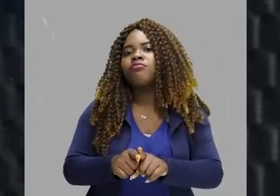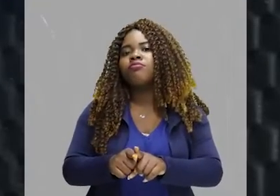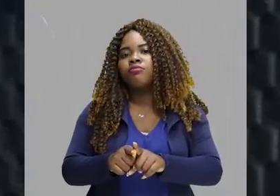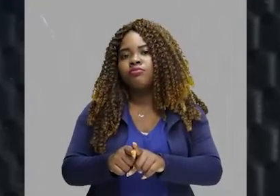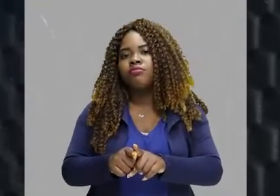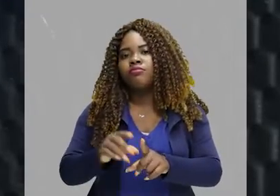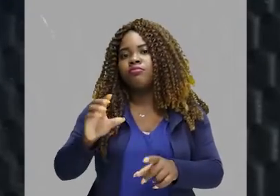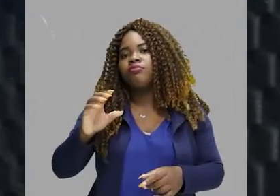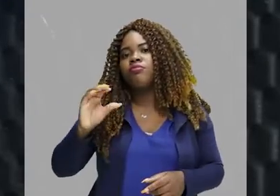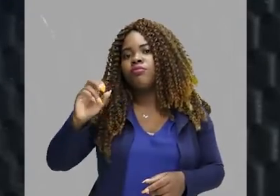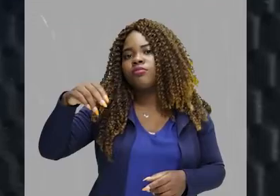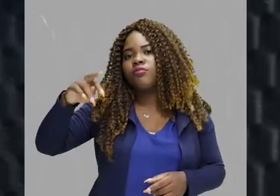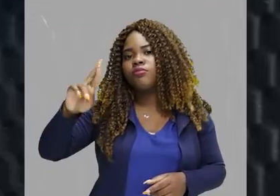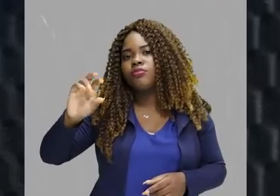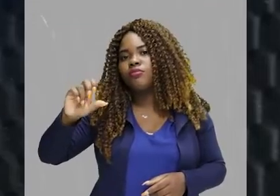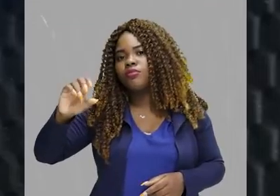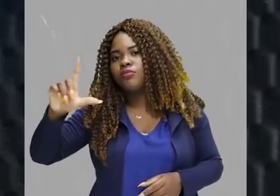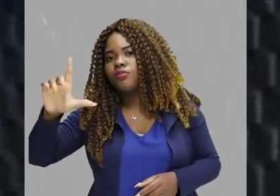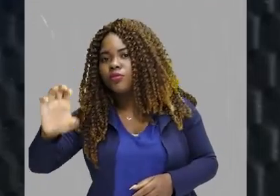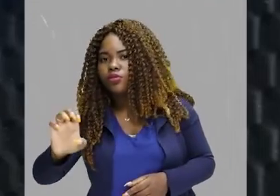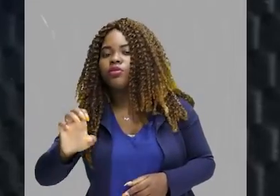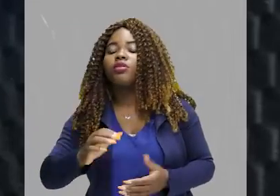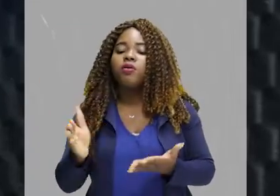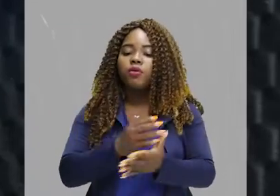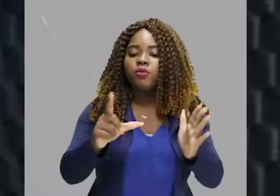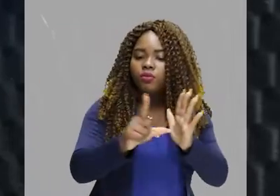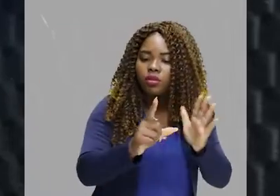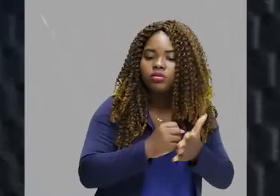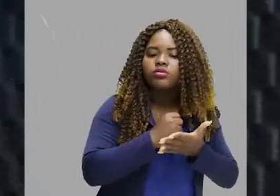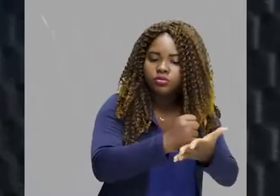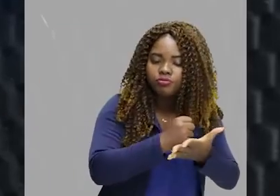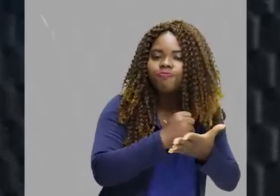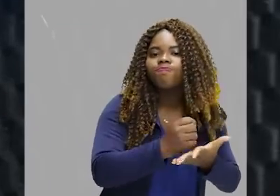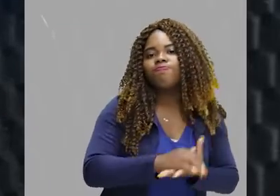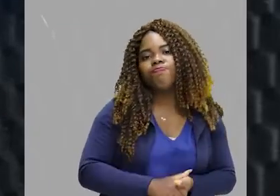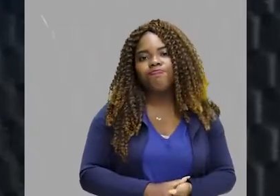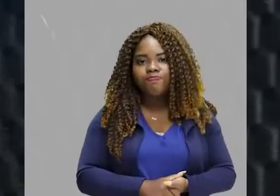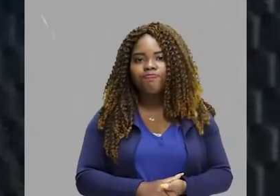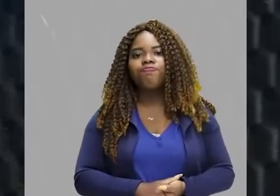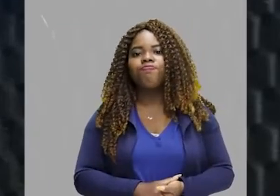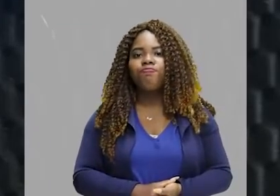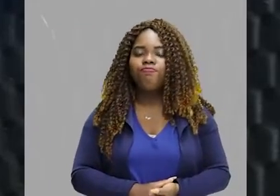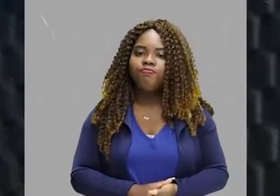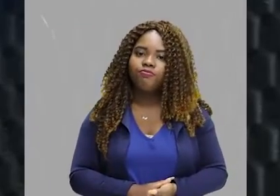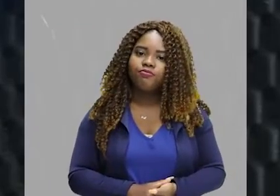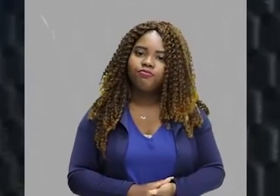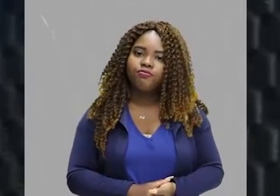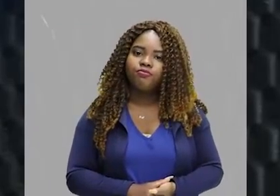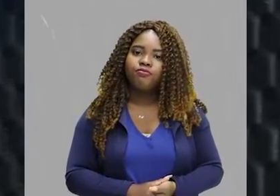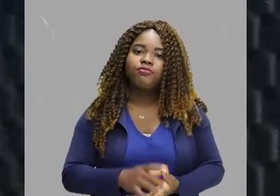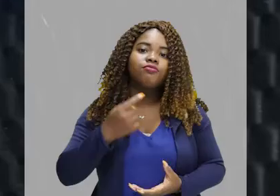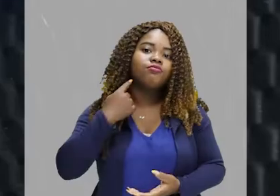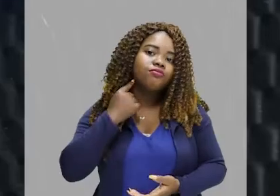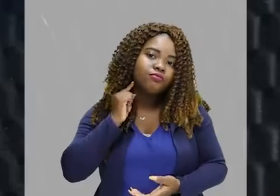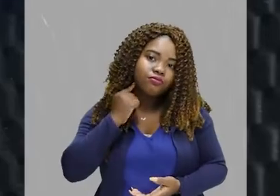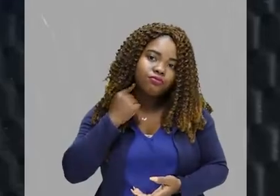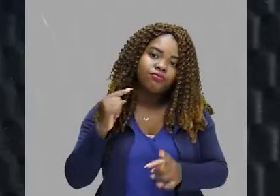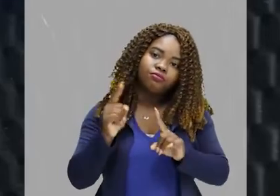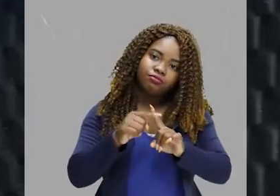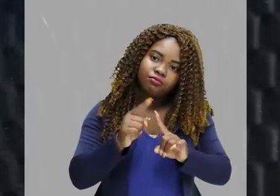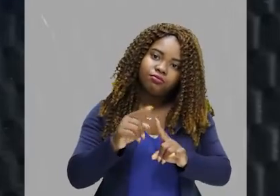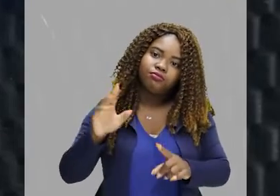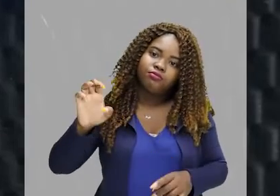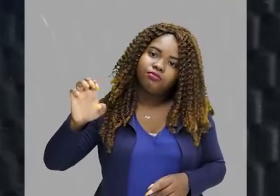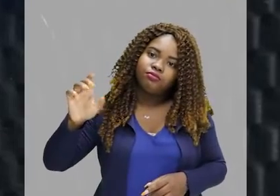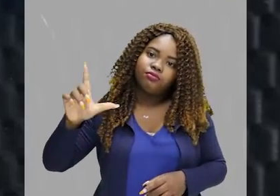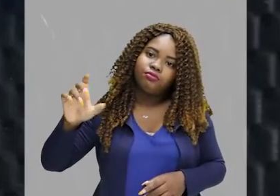Então, algumas lojas, elas ajudam nesse processo de descarte desse tipo de dejeto, desse tipo de lixo, que é o lixo